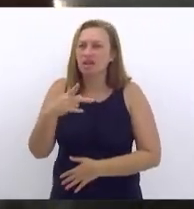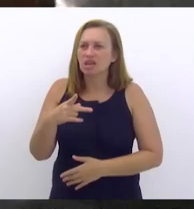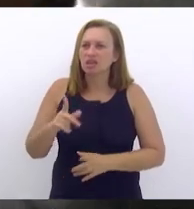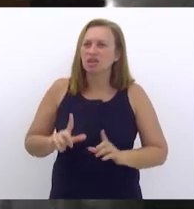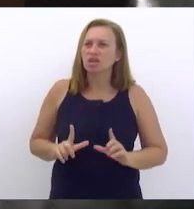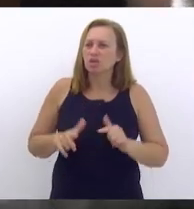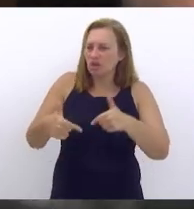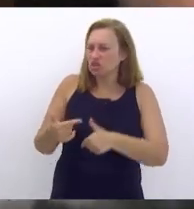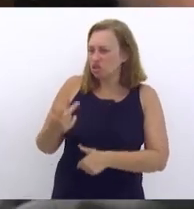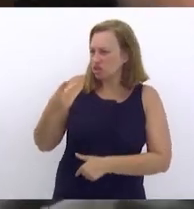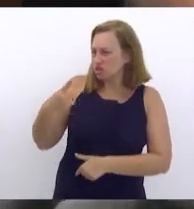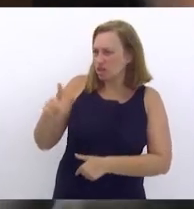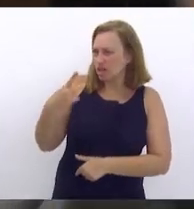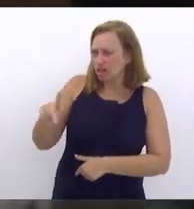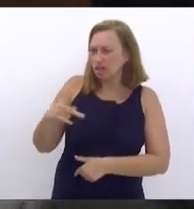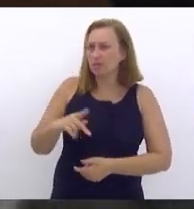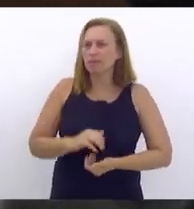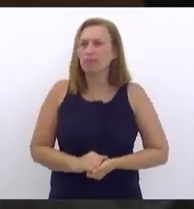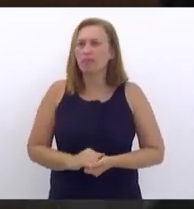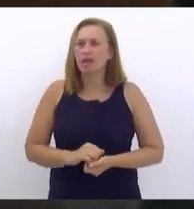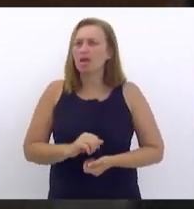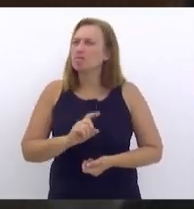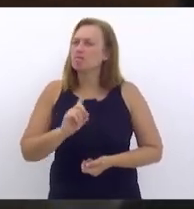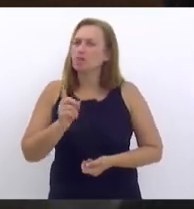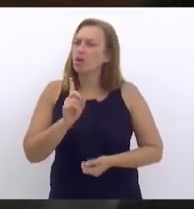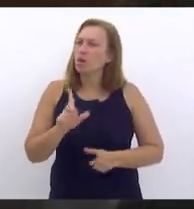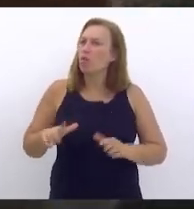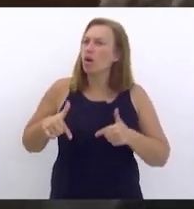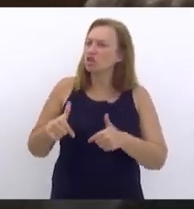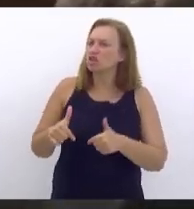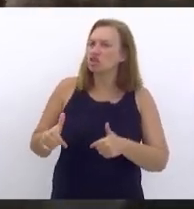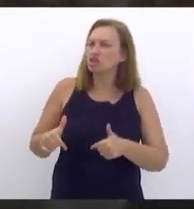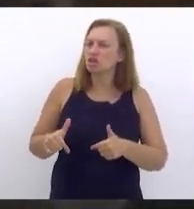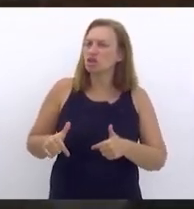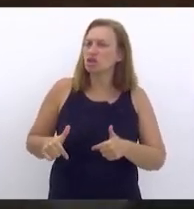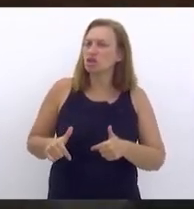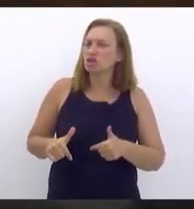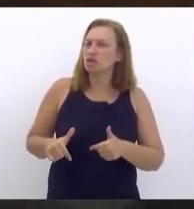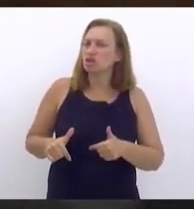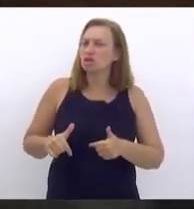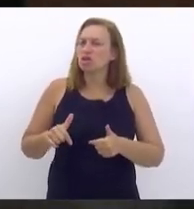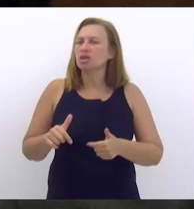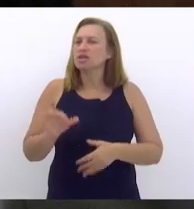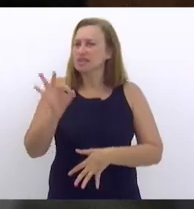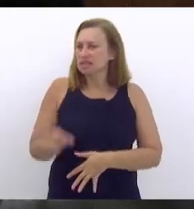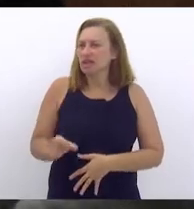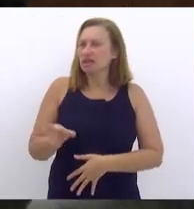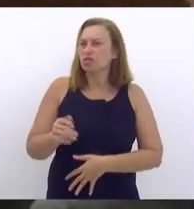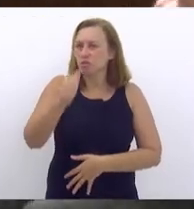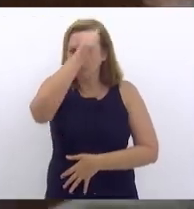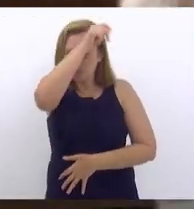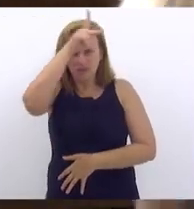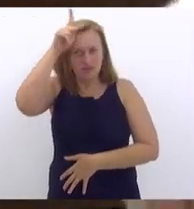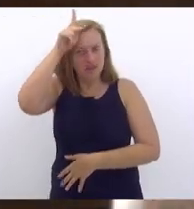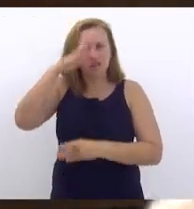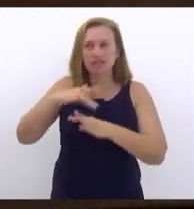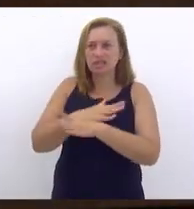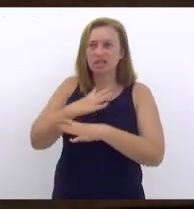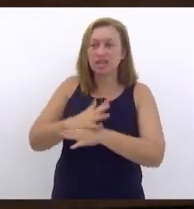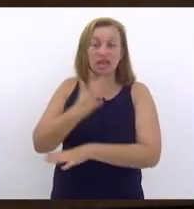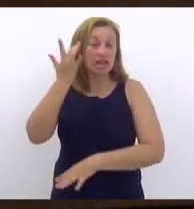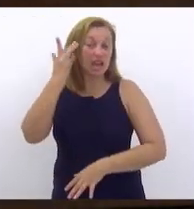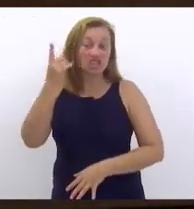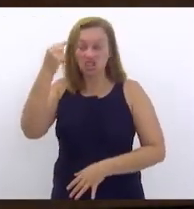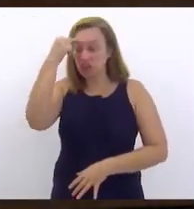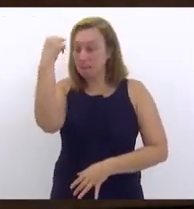daquele prefeito em Barra do Piraí não está sendo uma atitude de um prefeito da cidade. Né? Ali parece que ele está se intitulando dono